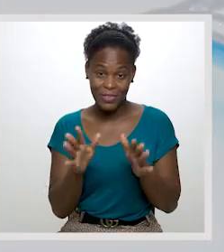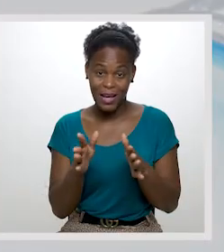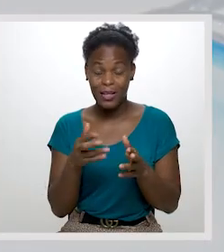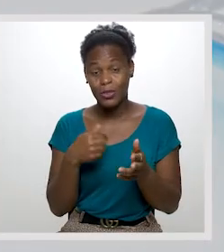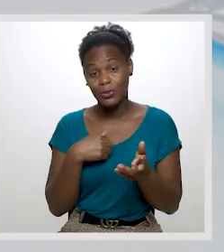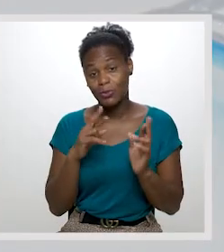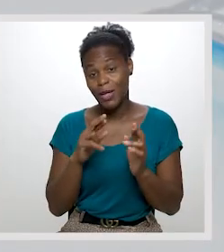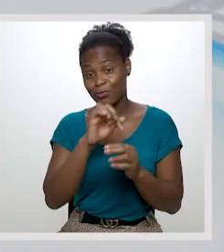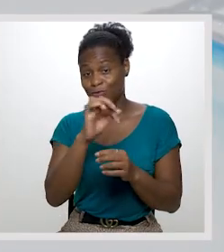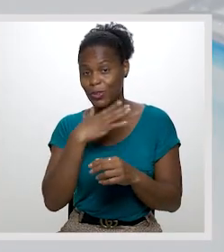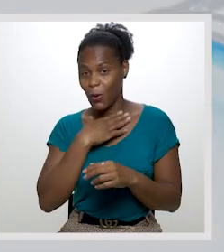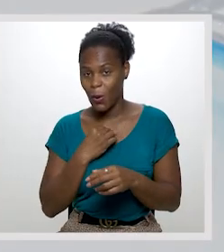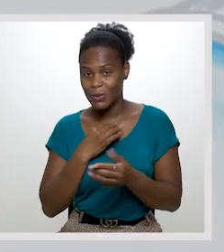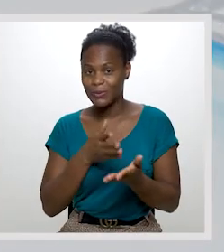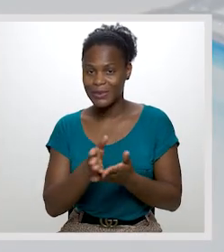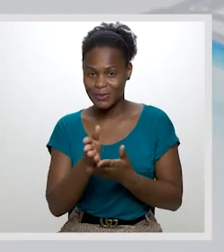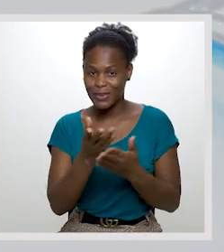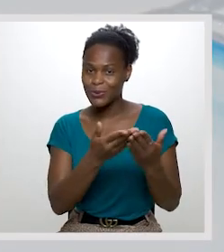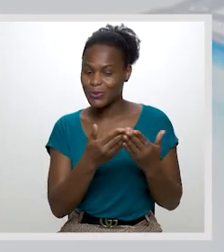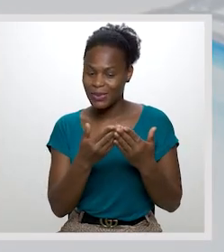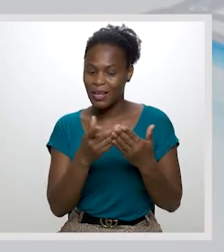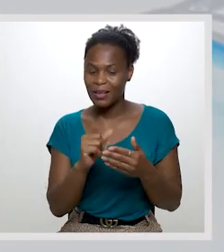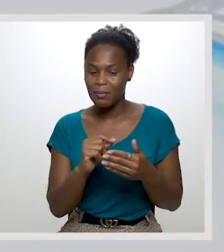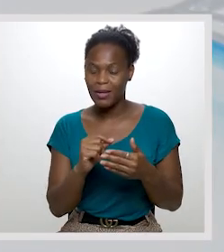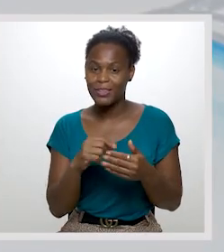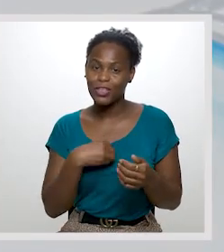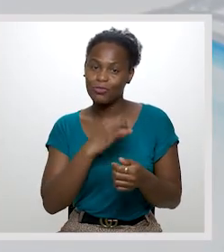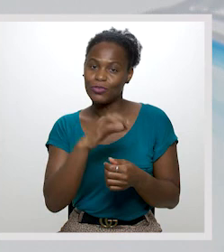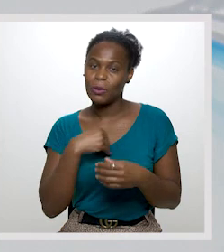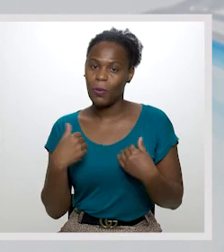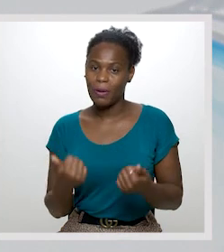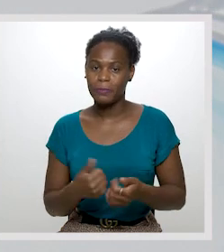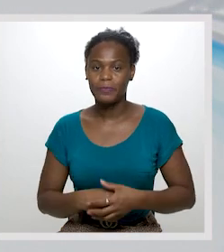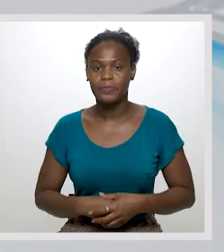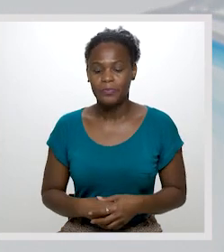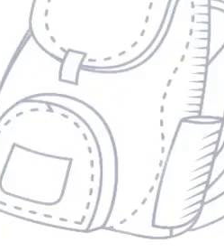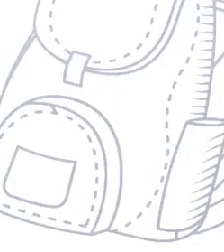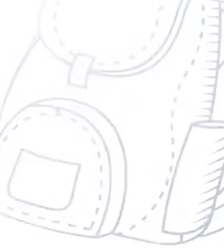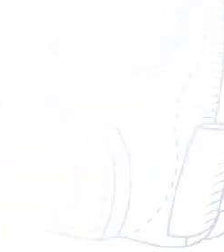Espero que tenham gostado, continuem a estudar e votos de boa saúde.